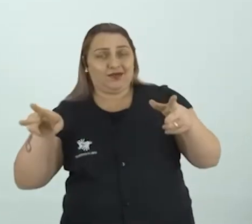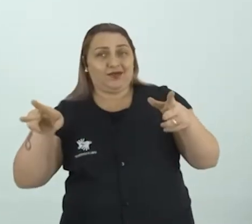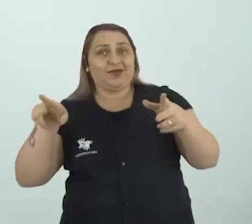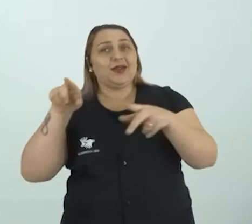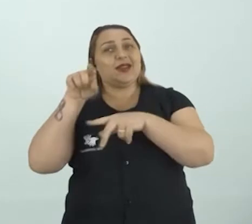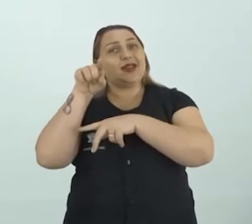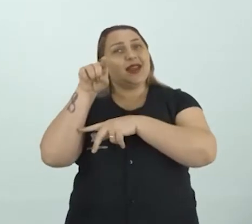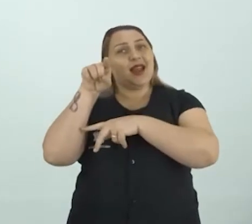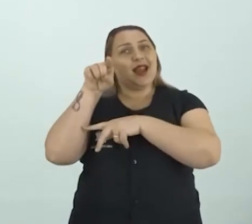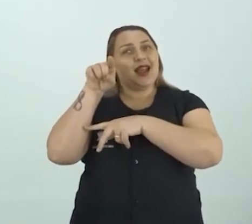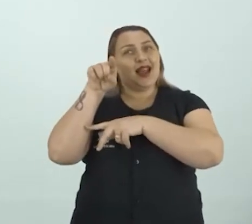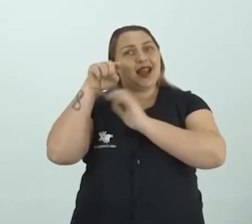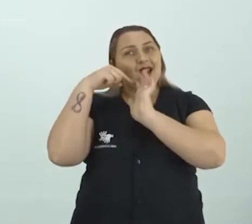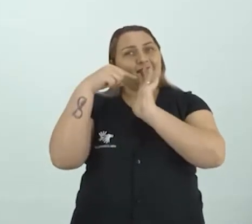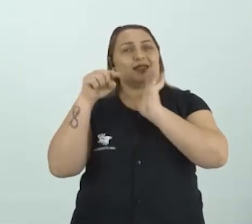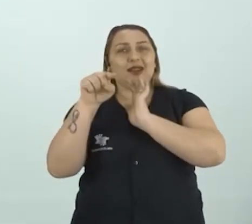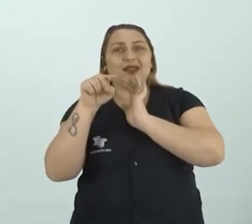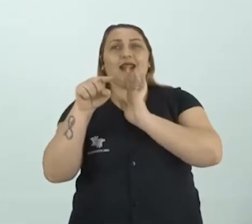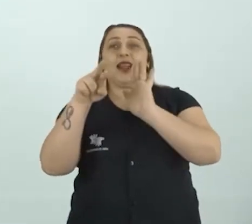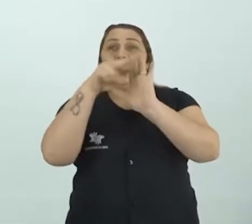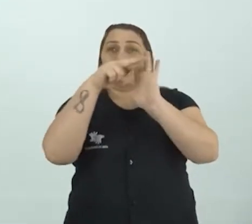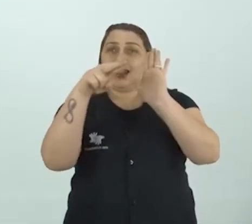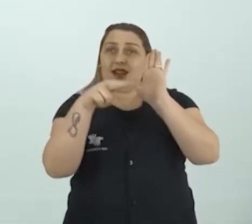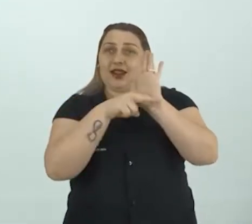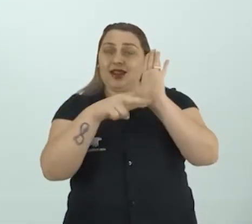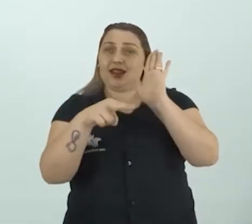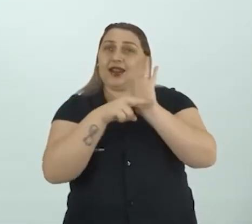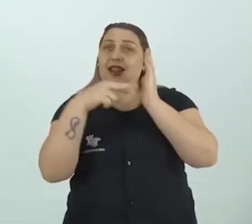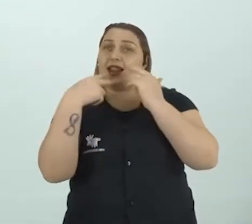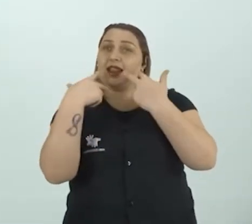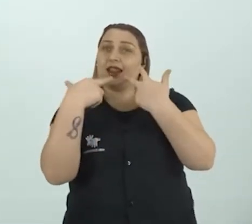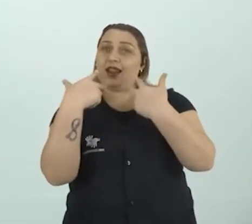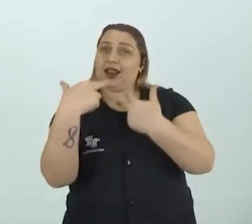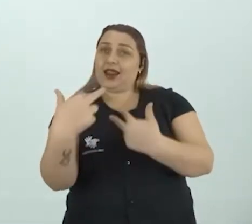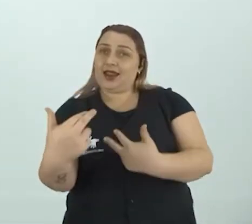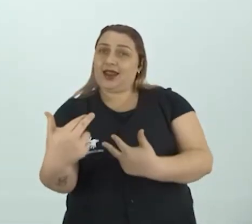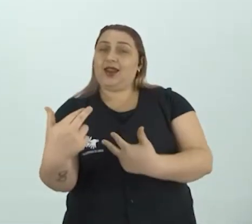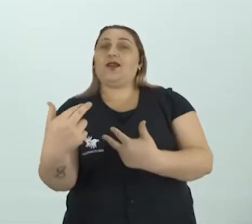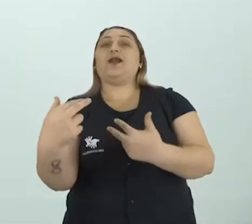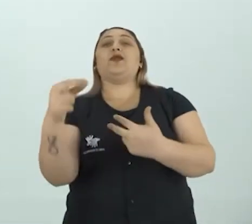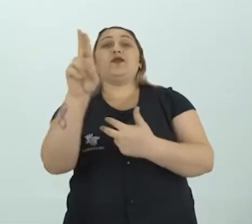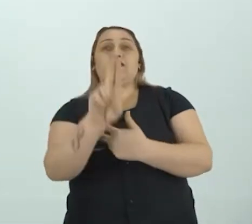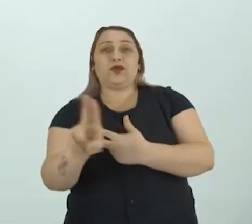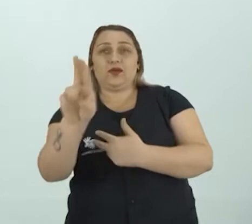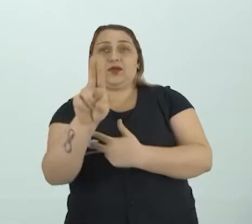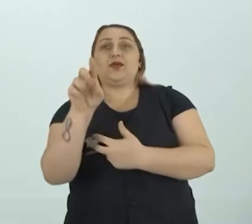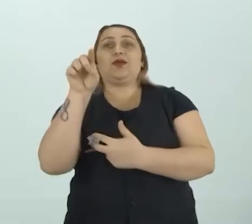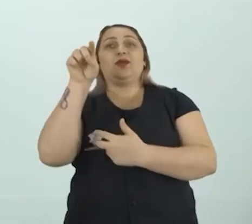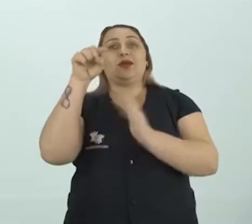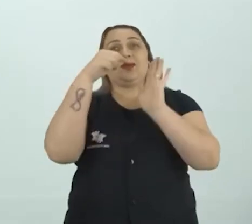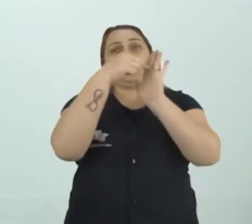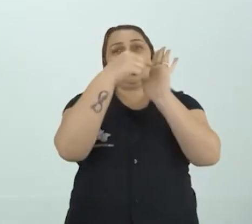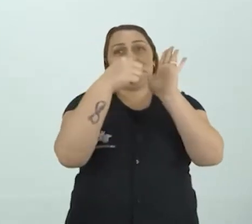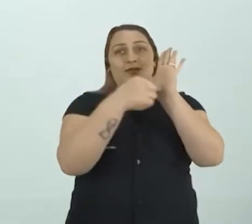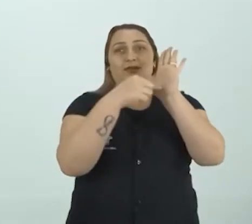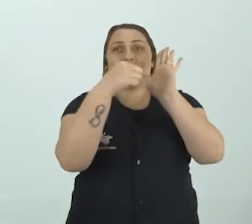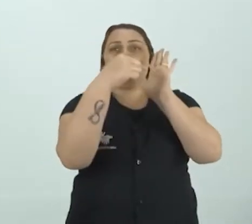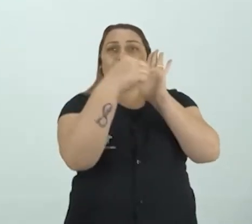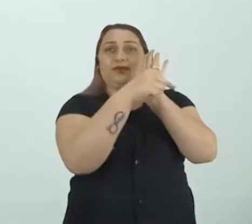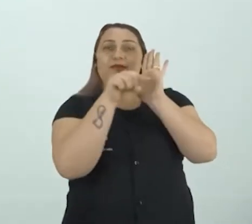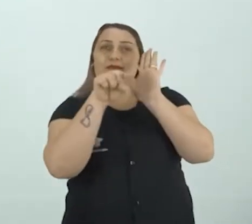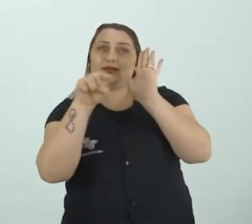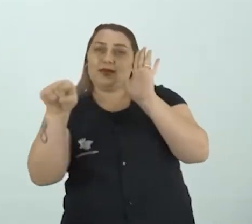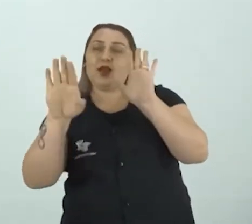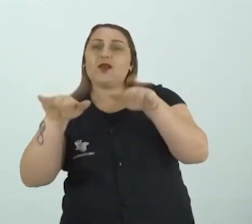esse acento diferencial faz parte das normas da língua padrão do uso da acentuação, ok? Então vamos lá, vamos ver qual vai